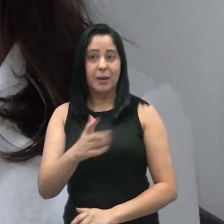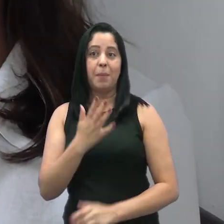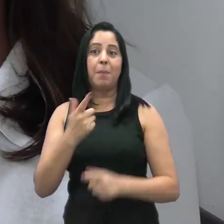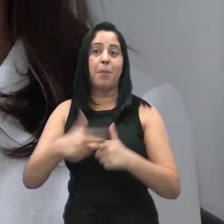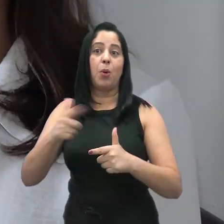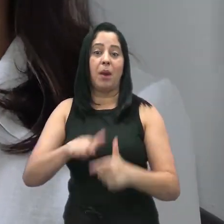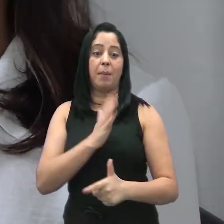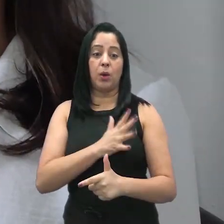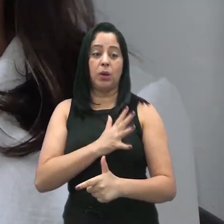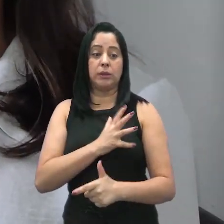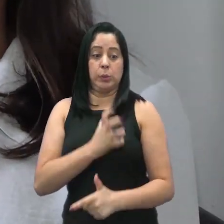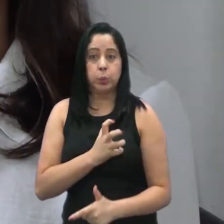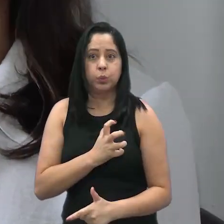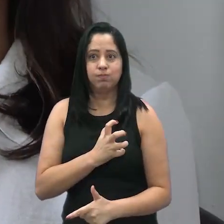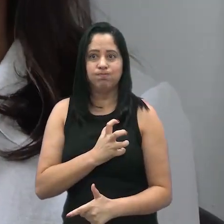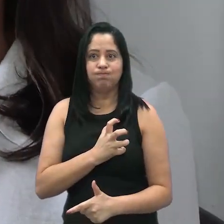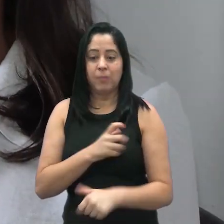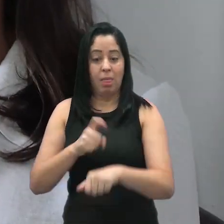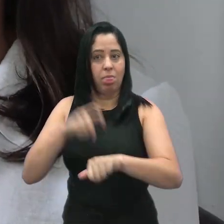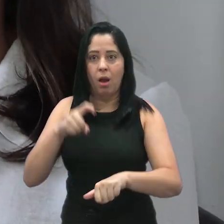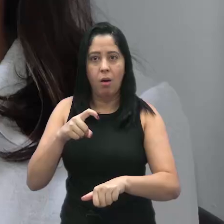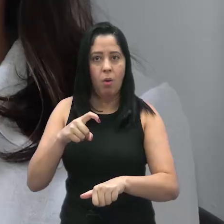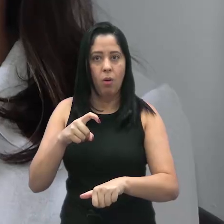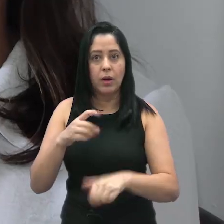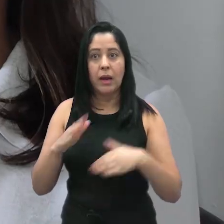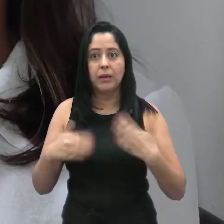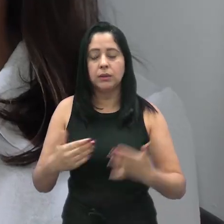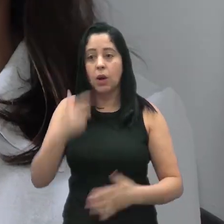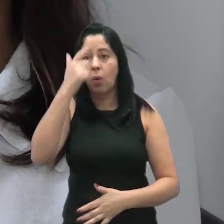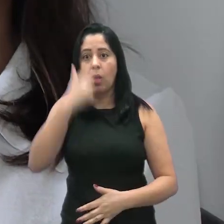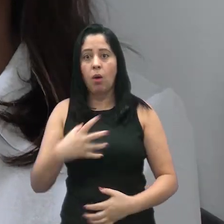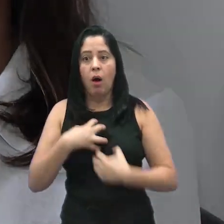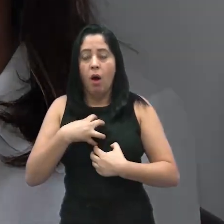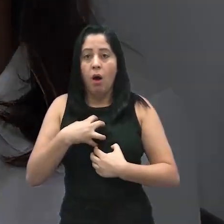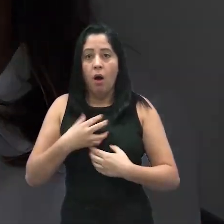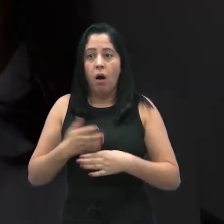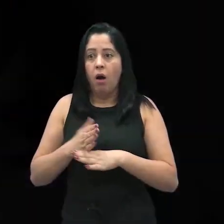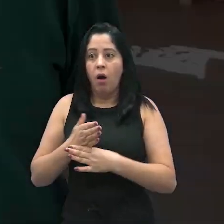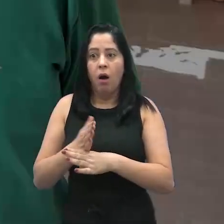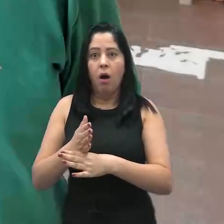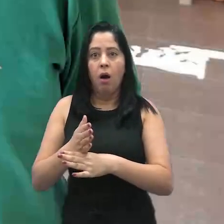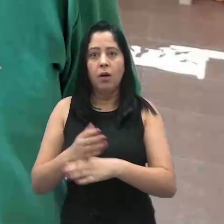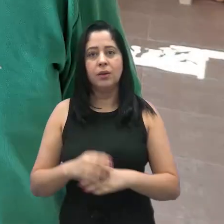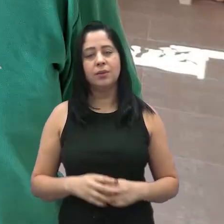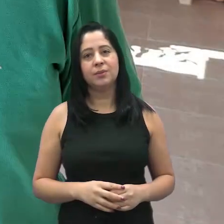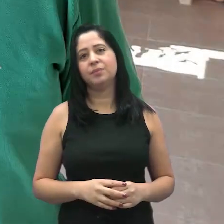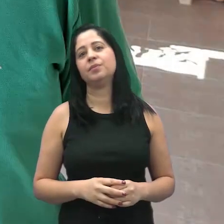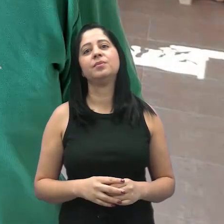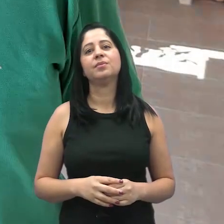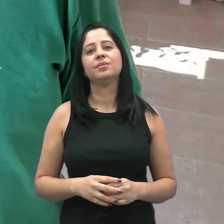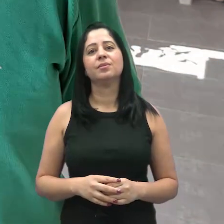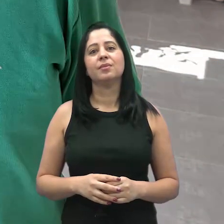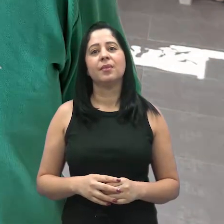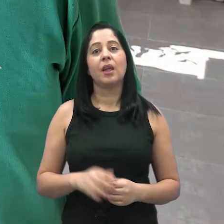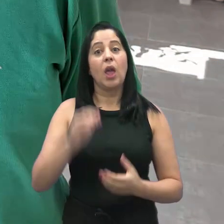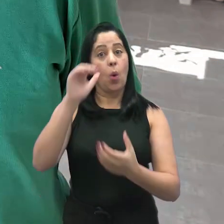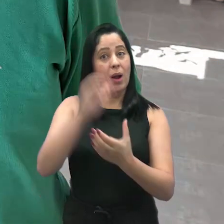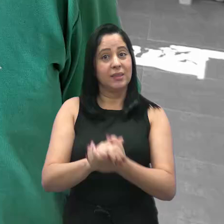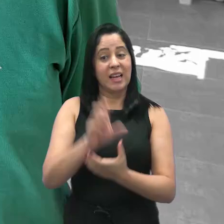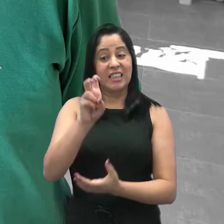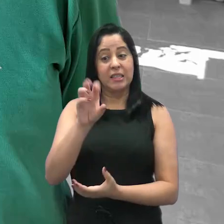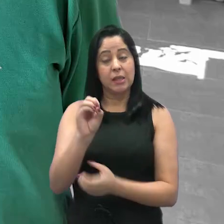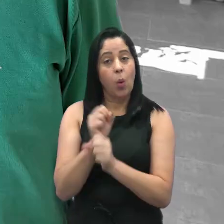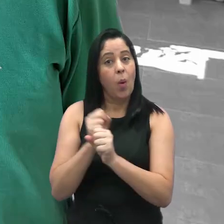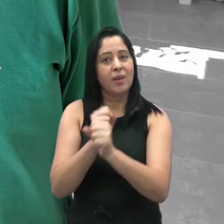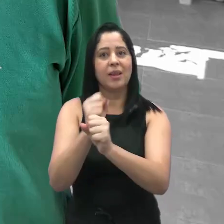infartou. Foi uma morte inesperada, então eu fiquei perdida. Eu fui casada por 50